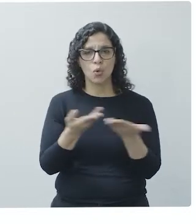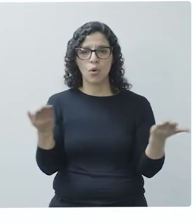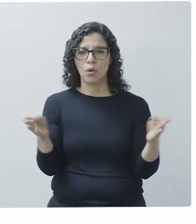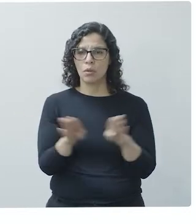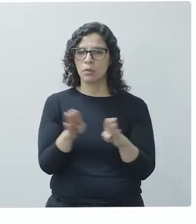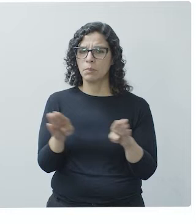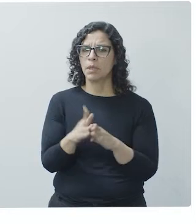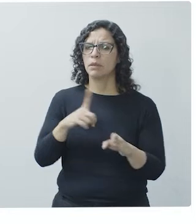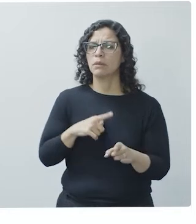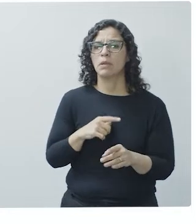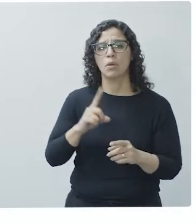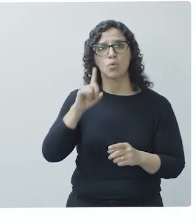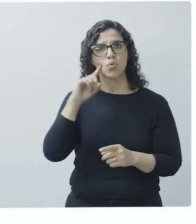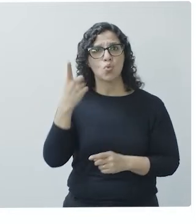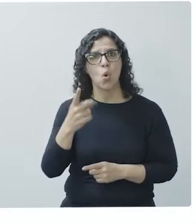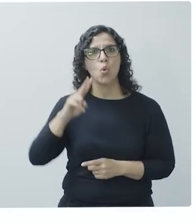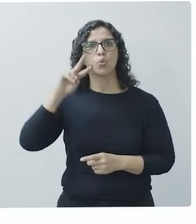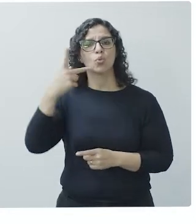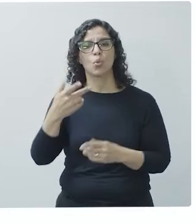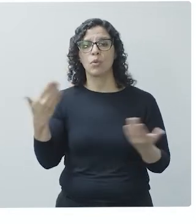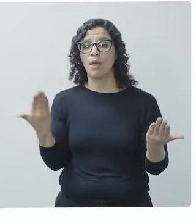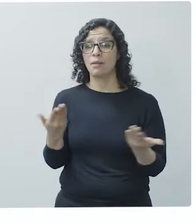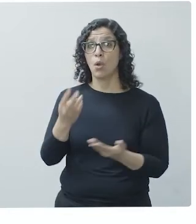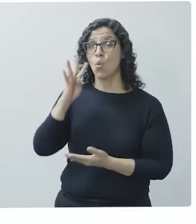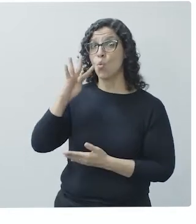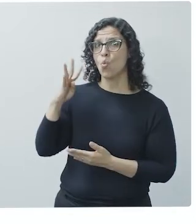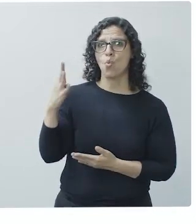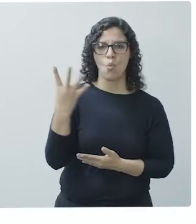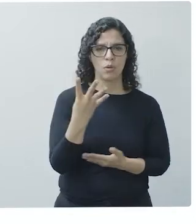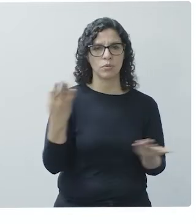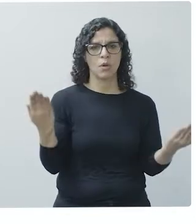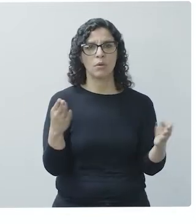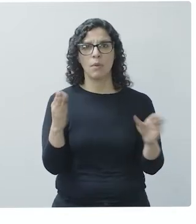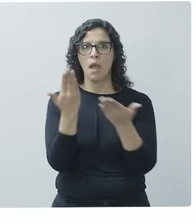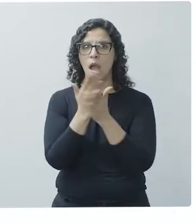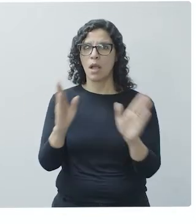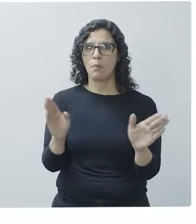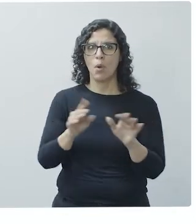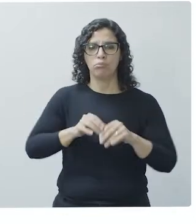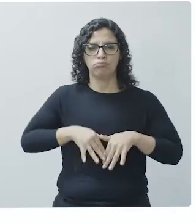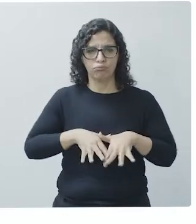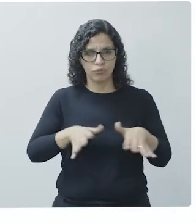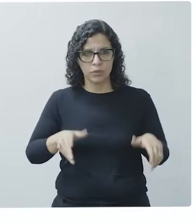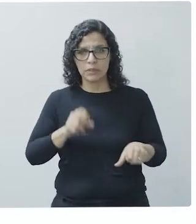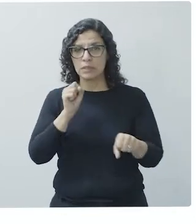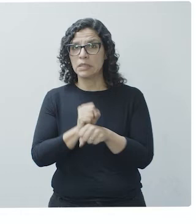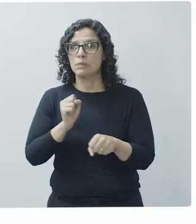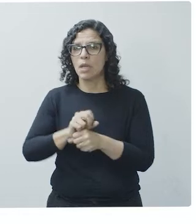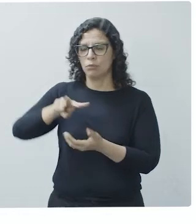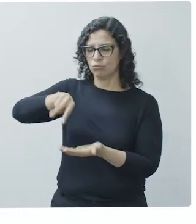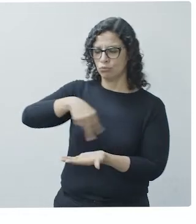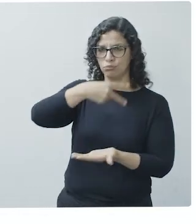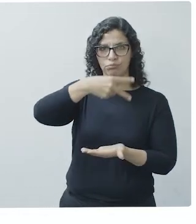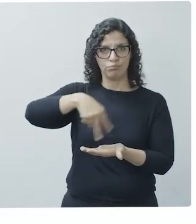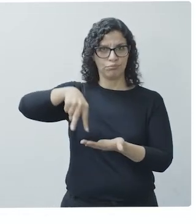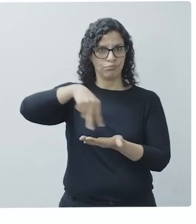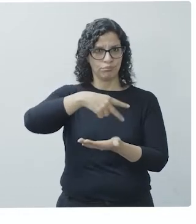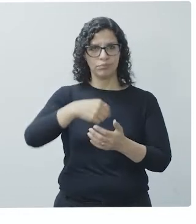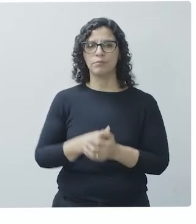ainda nesse e no outro, até que no quarto acabou a obra e ficou esperando o